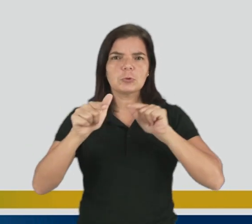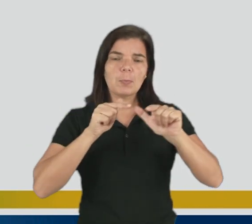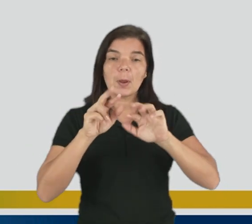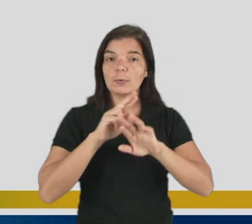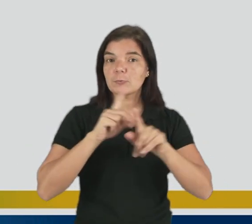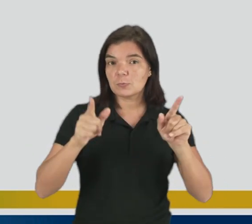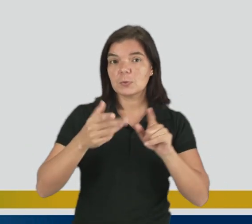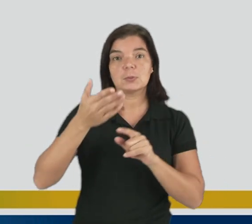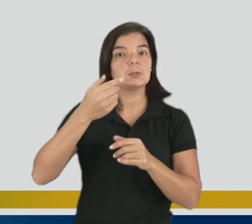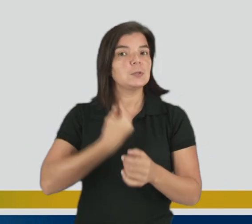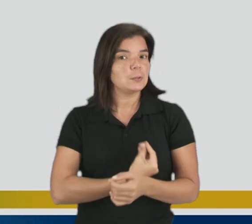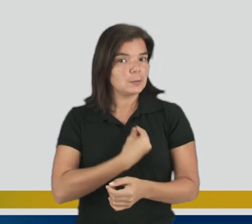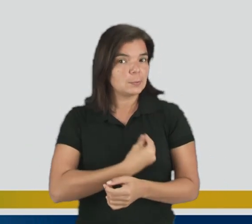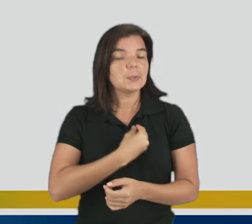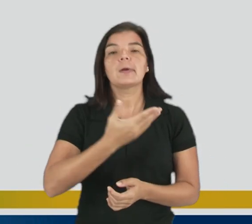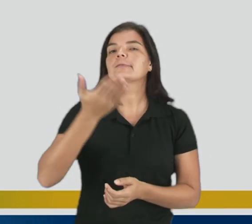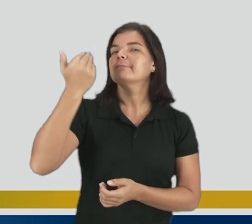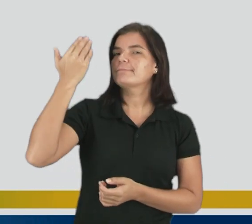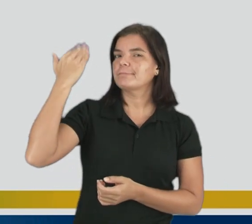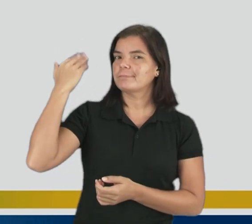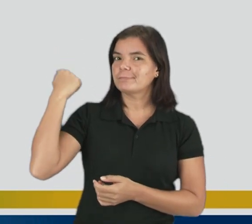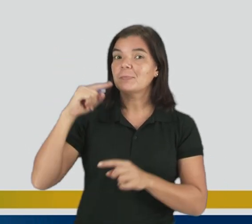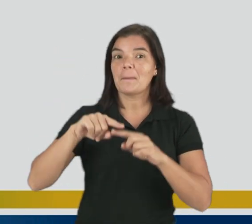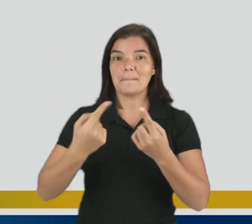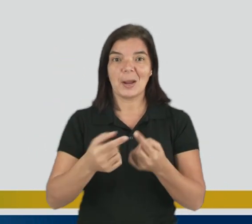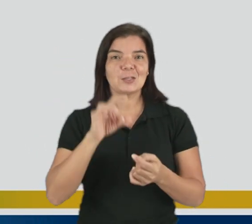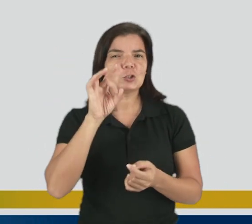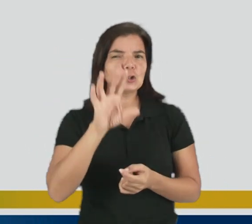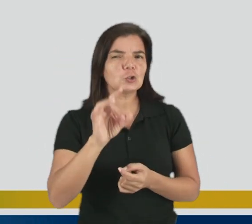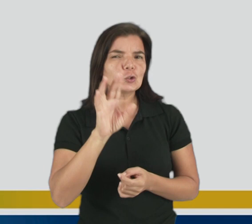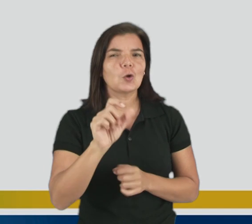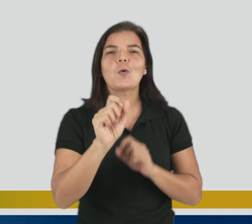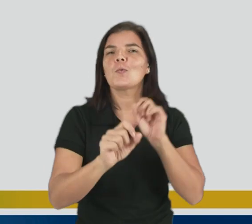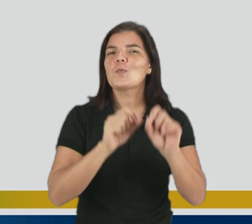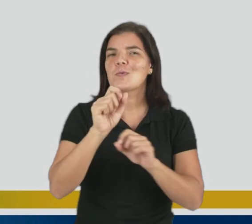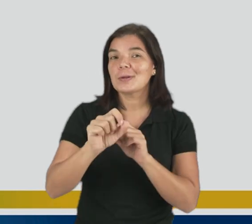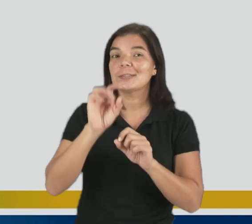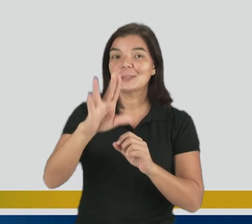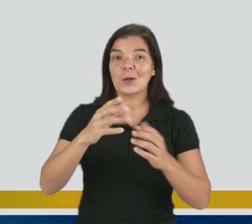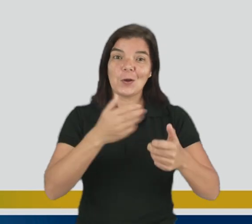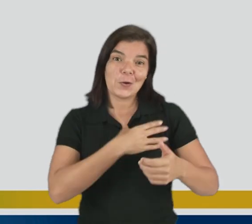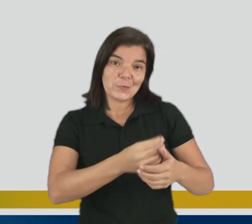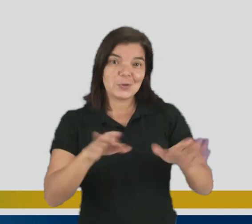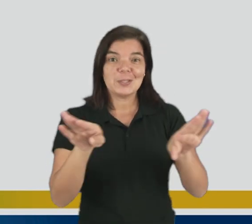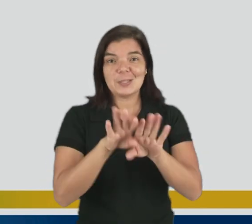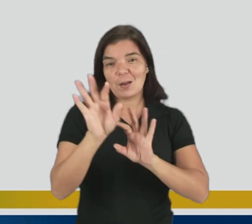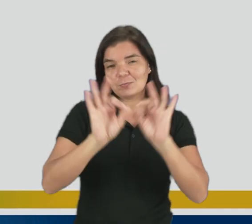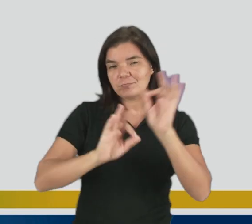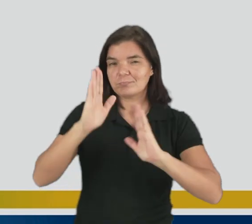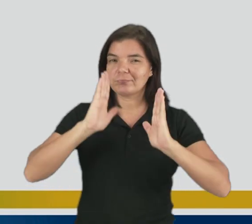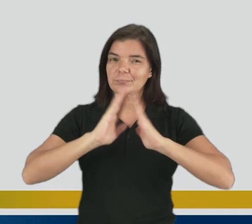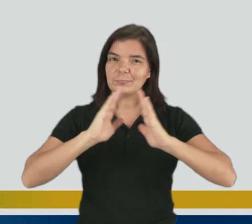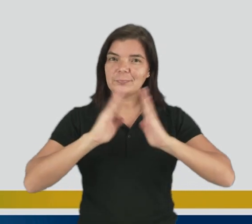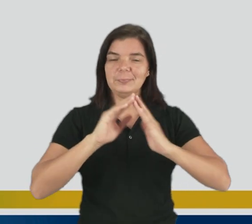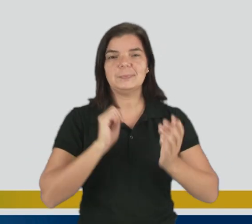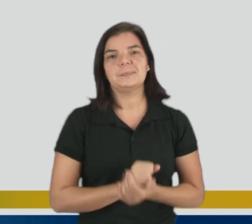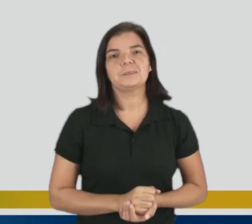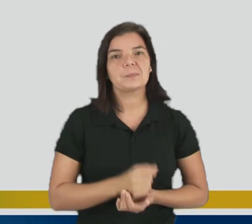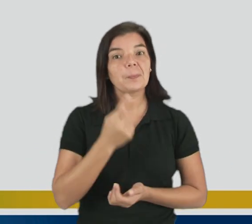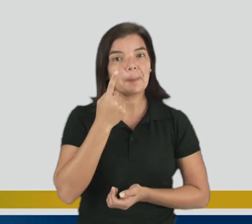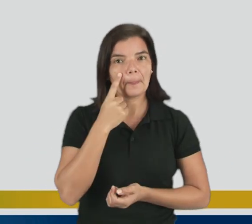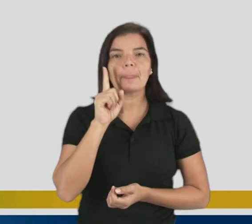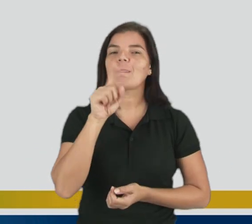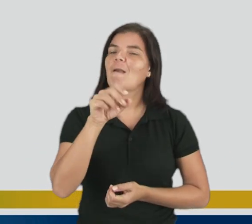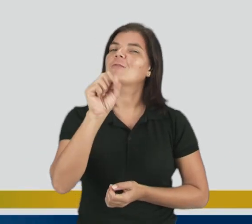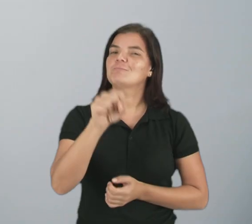funções, diferentemente das que viveram em tempos passados, quando bastava a elas se ocupar com os filhos e com a organização doméstica. Então